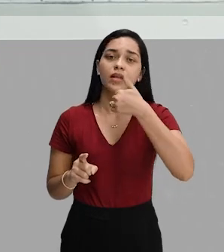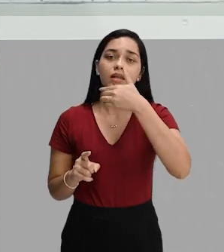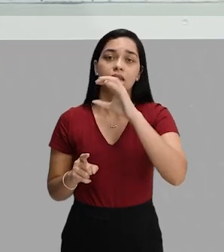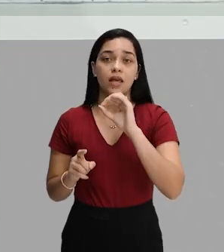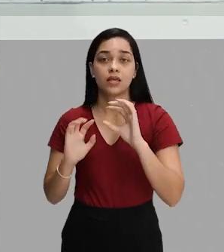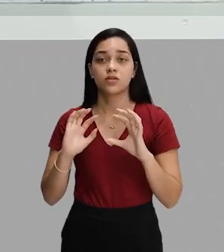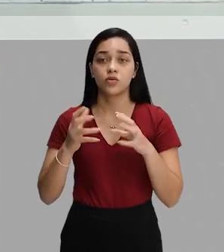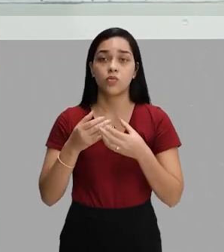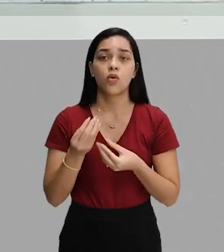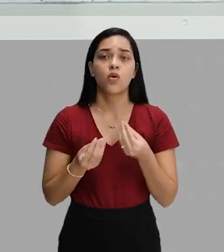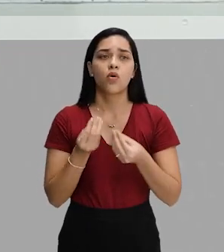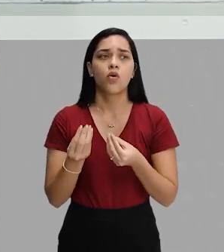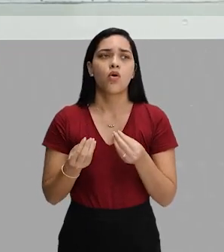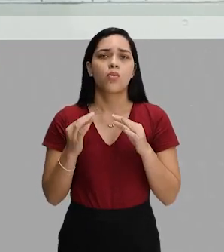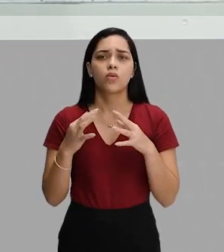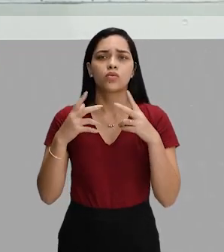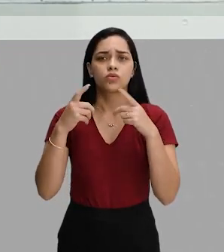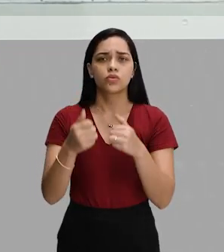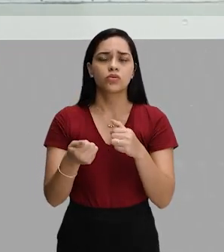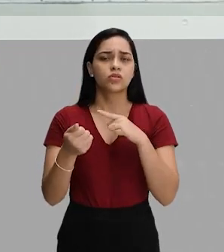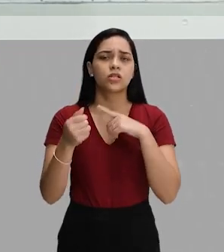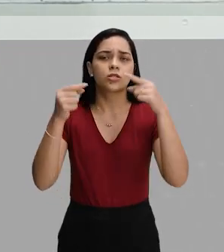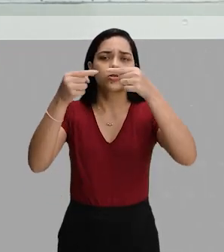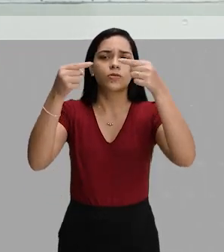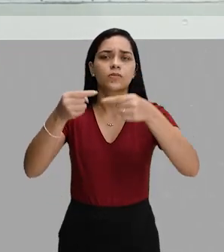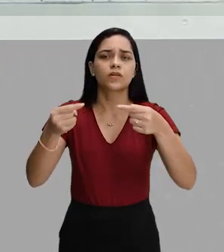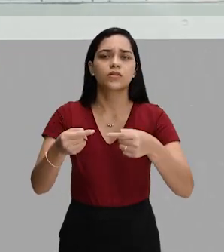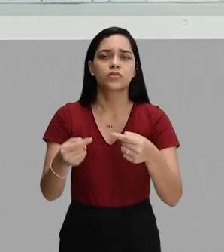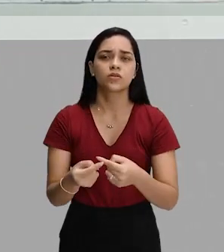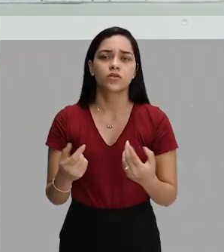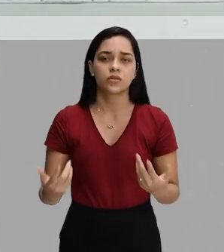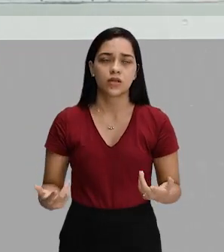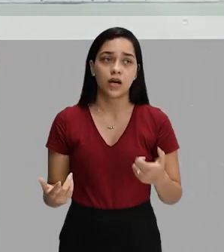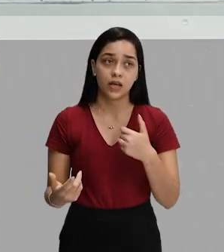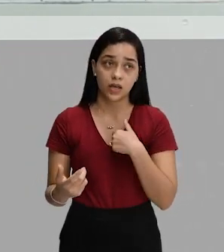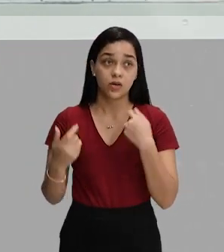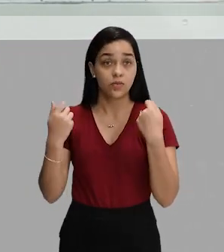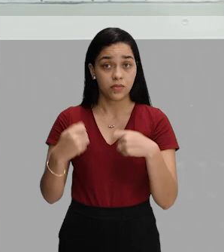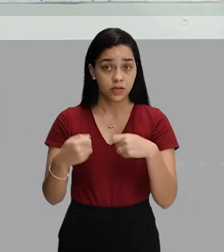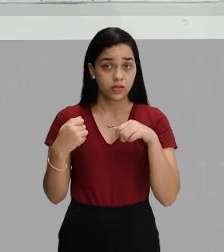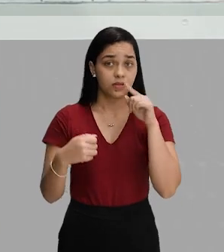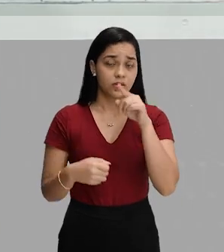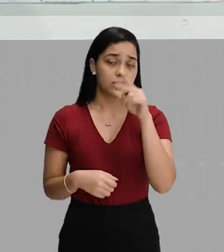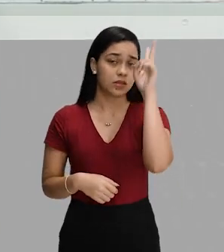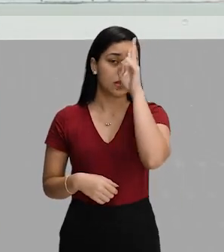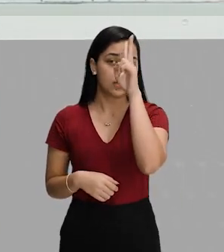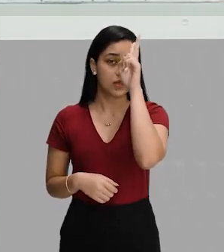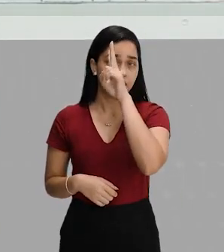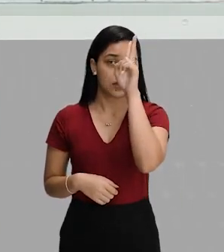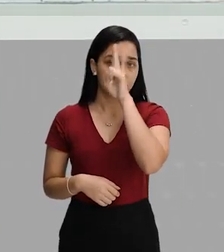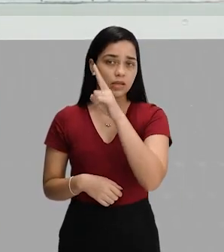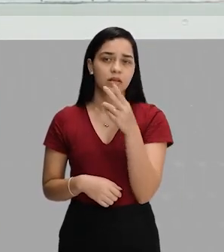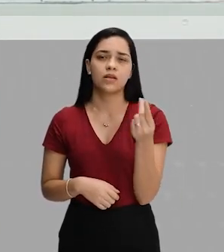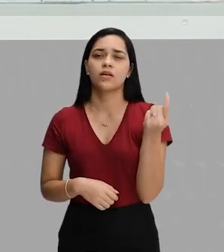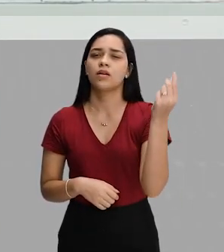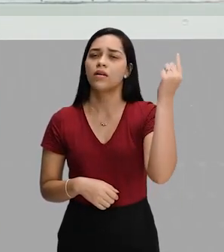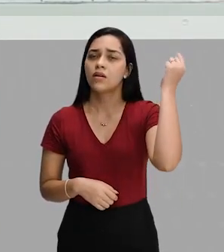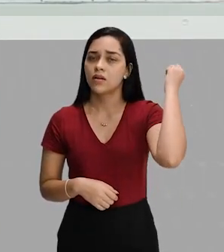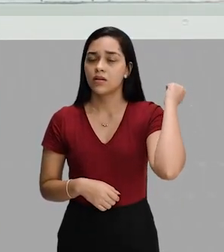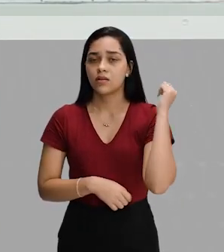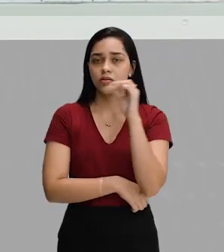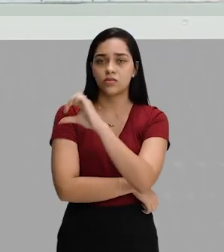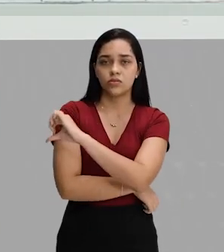clubes, como é que eu ia fazer todas essas combinações? Aí eu preciso que você lembre de uma coisinha lá do